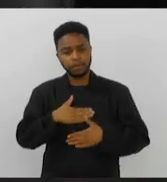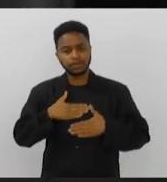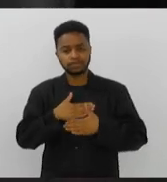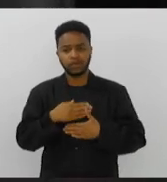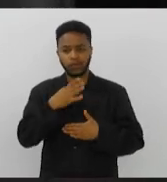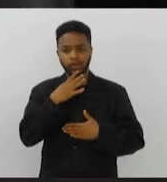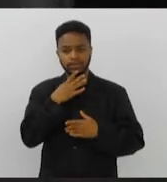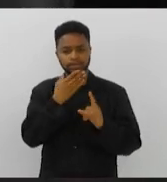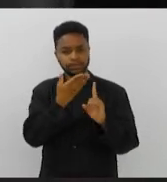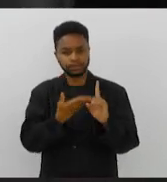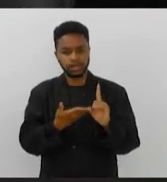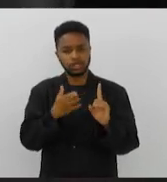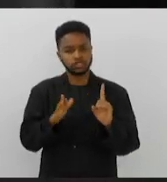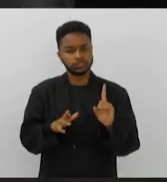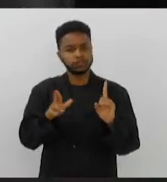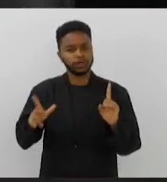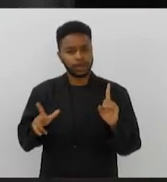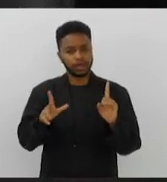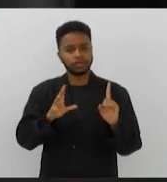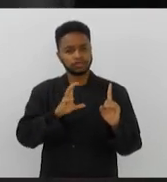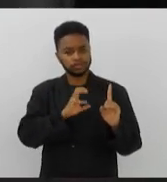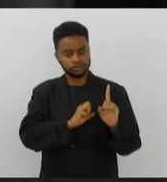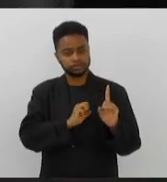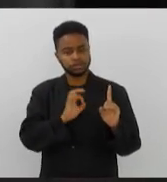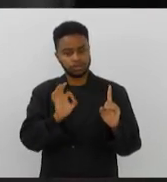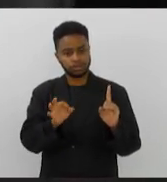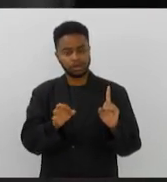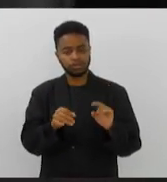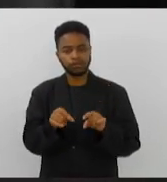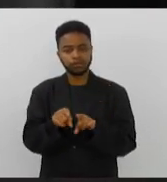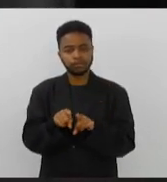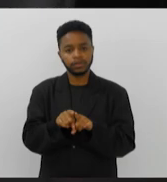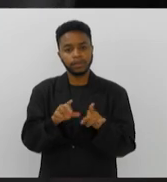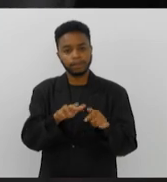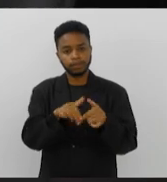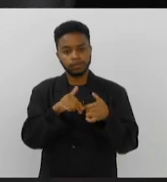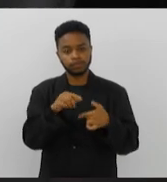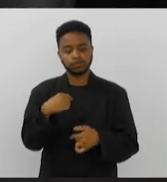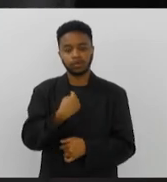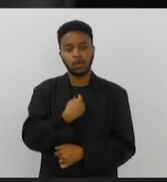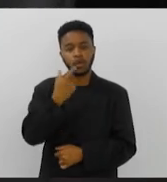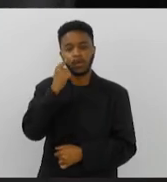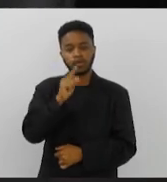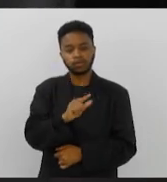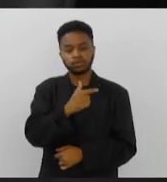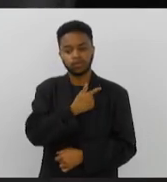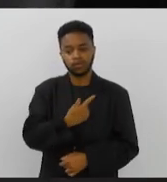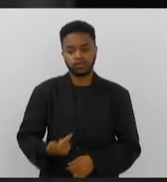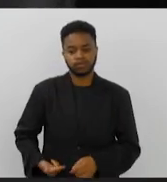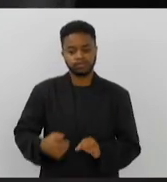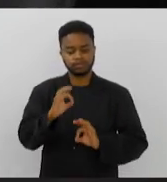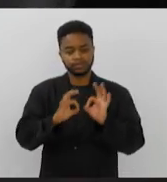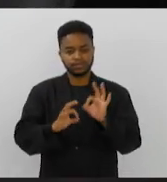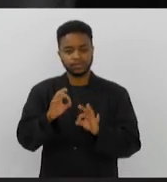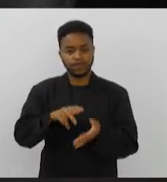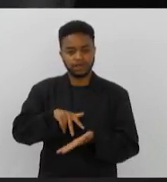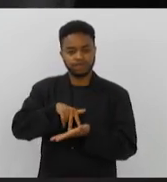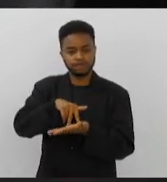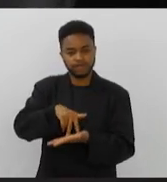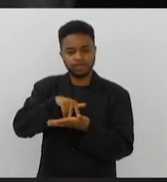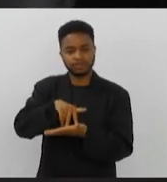diferente amável e é por isso que a gente consegue fazer um governo lá firme